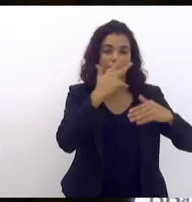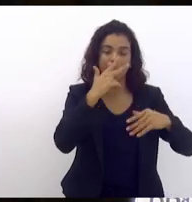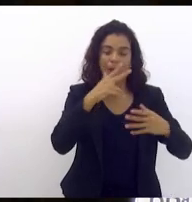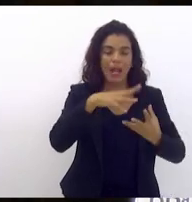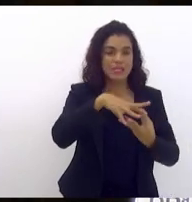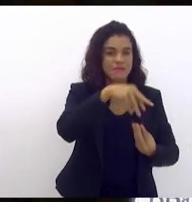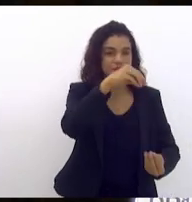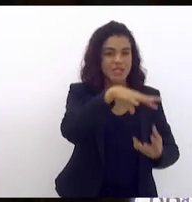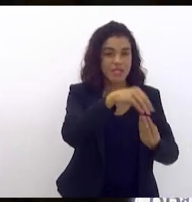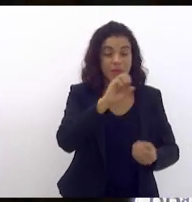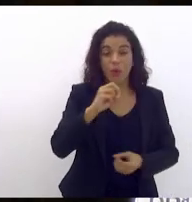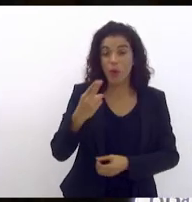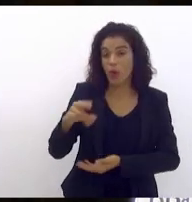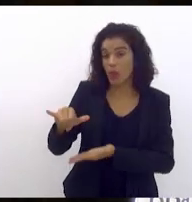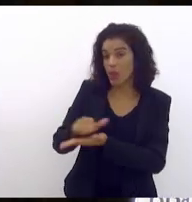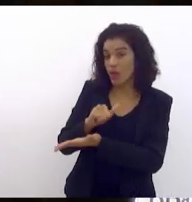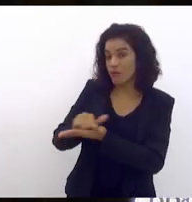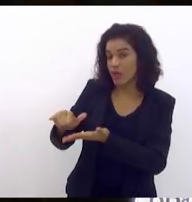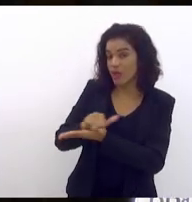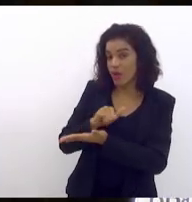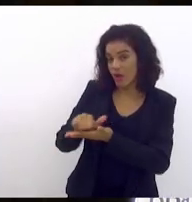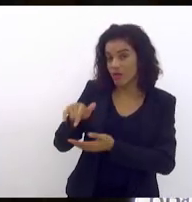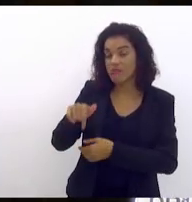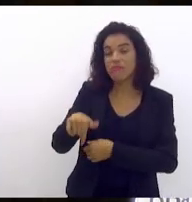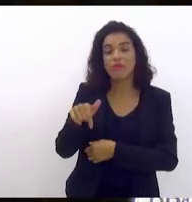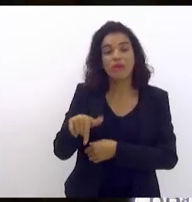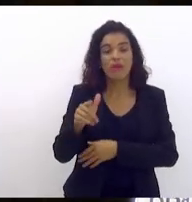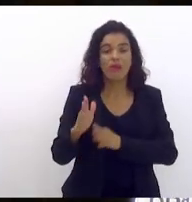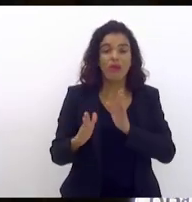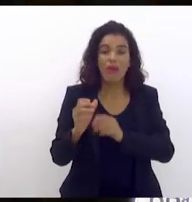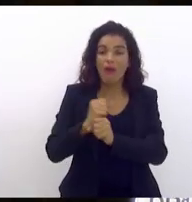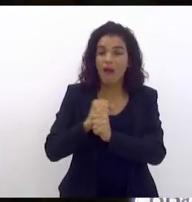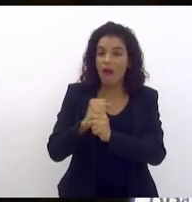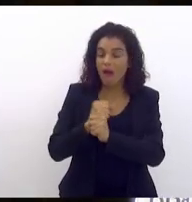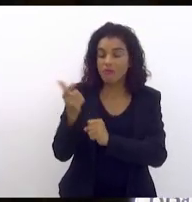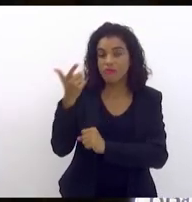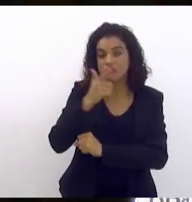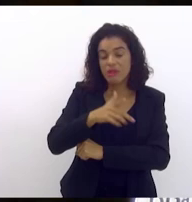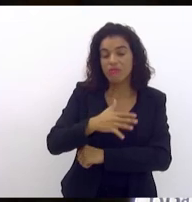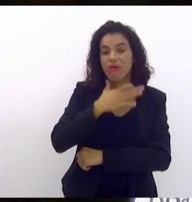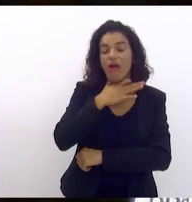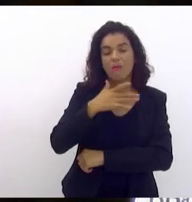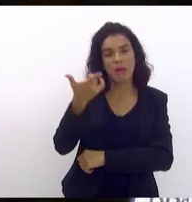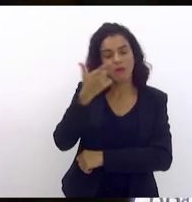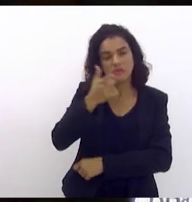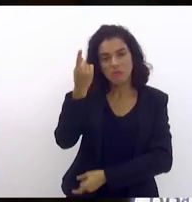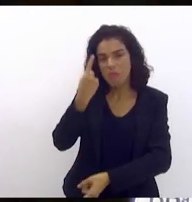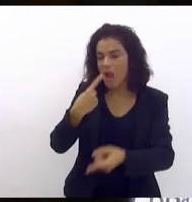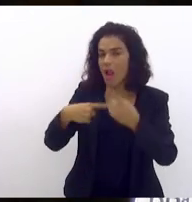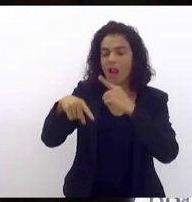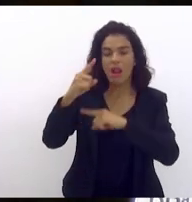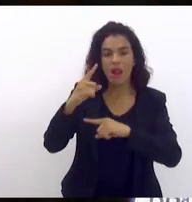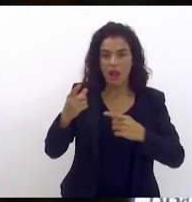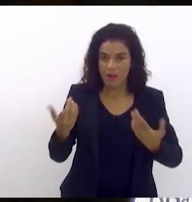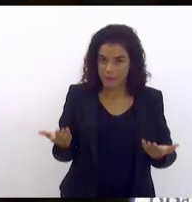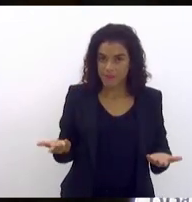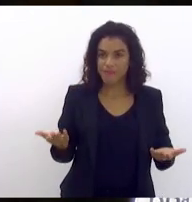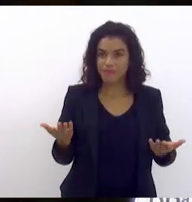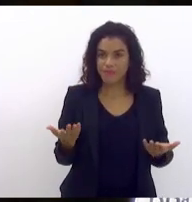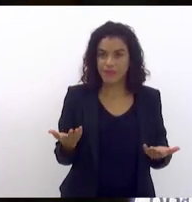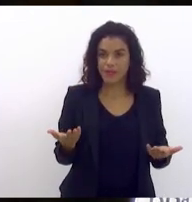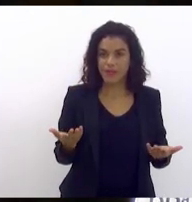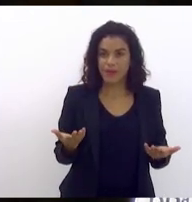ou uma Nova York que nos anos 70 chegou a quase declarar a falência e conseguiu se Reinventar muito bem e a